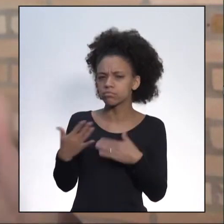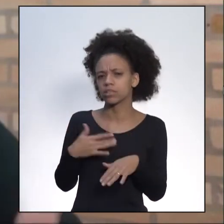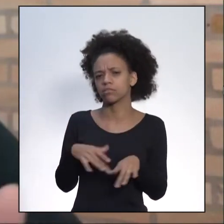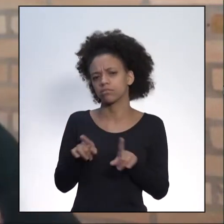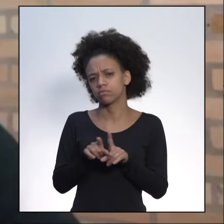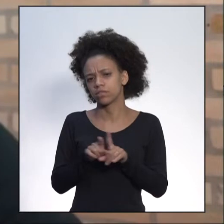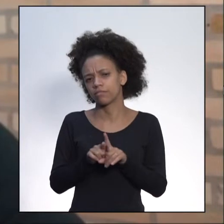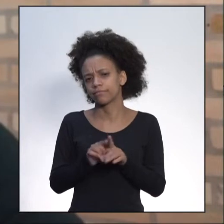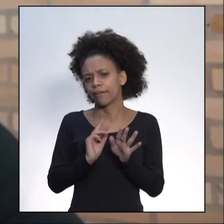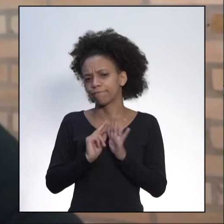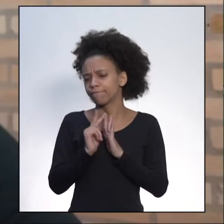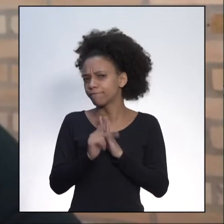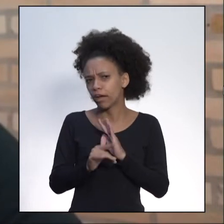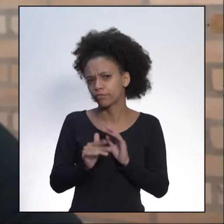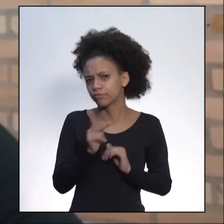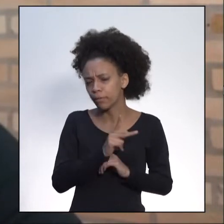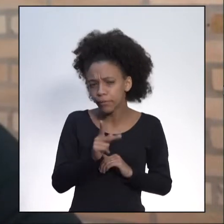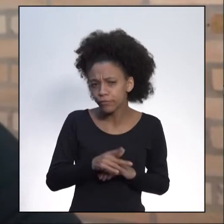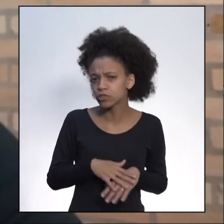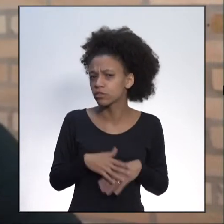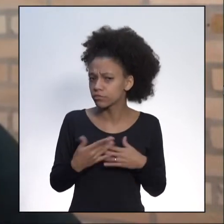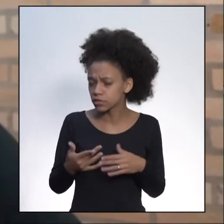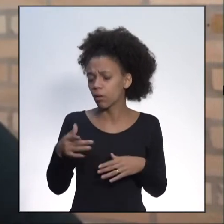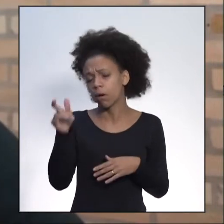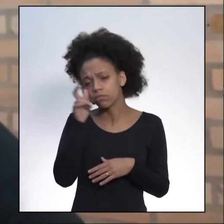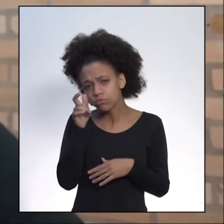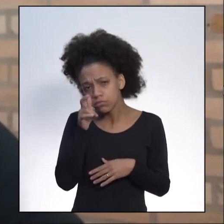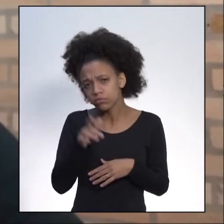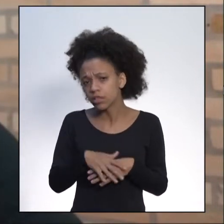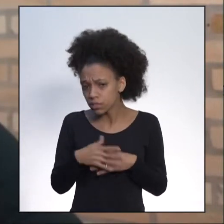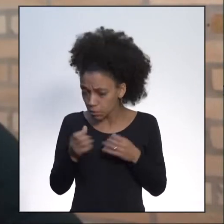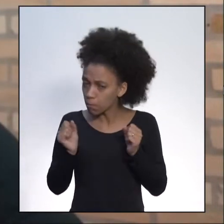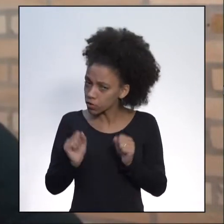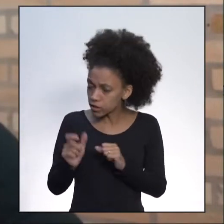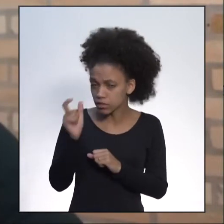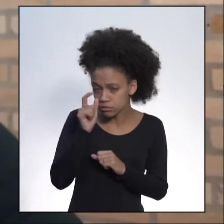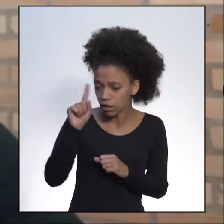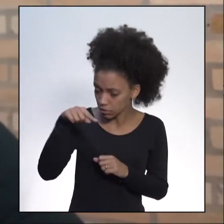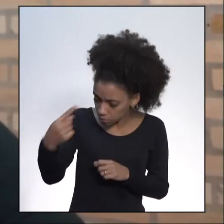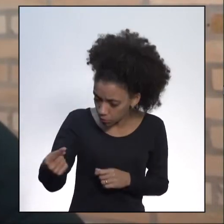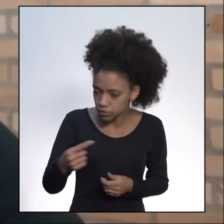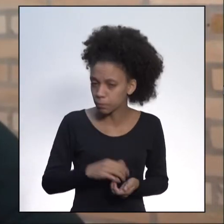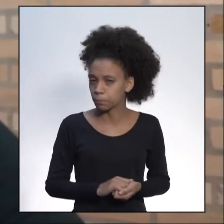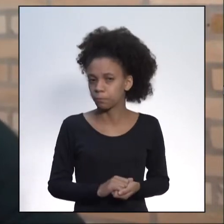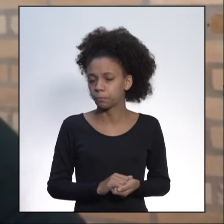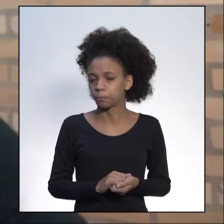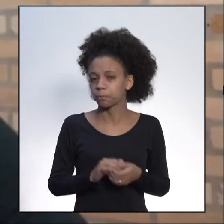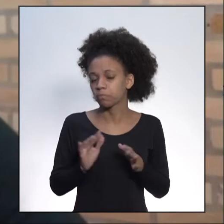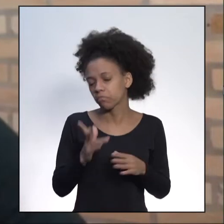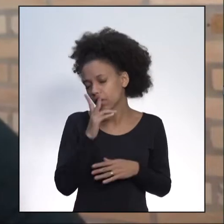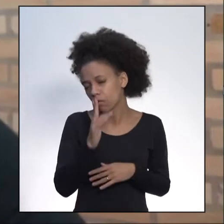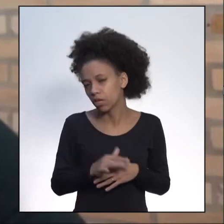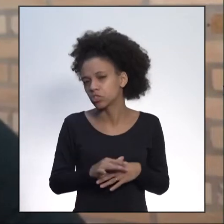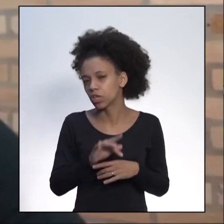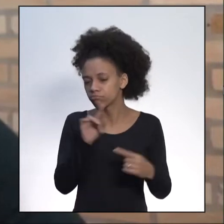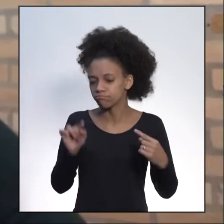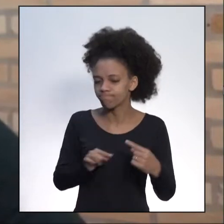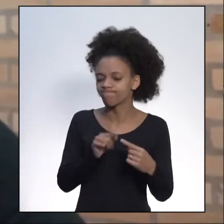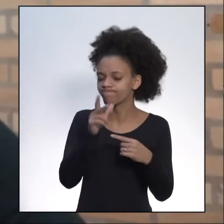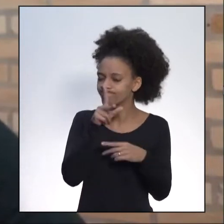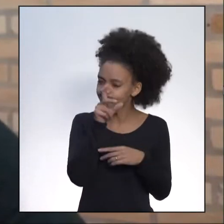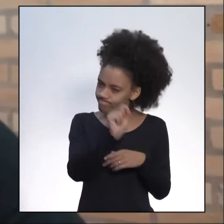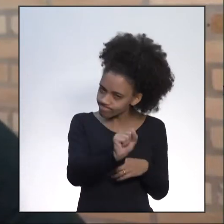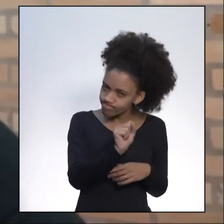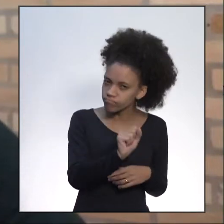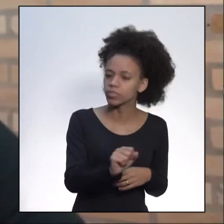tem tantos professores que estão nos assistindo ou que vão poder nos assistir depois. Acho que esse é um ponto positivo desse